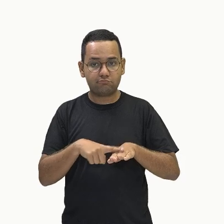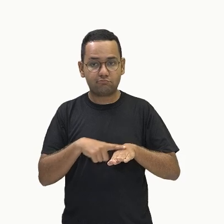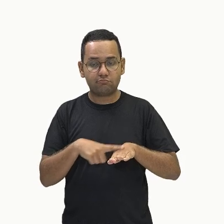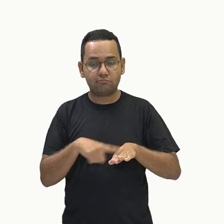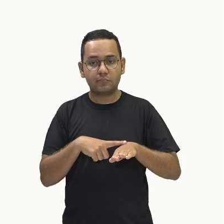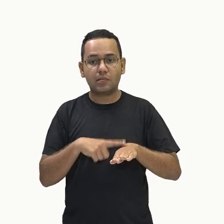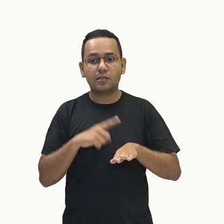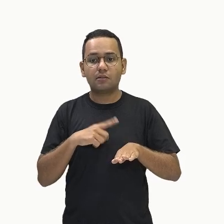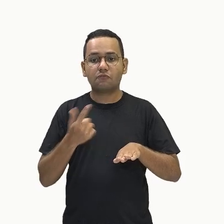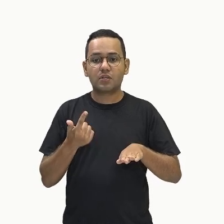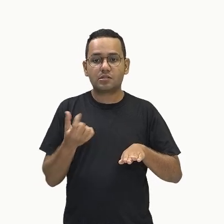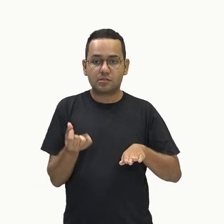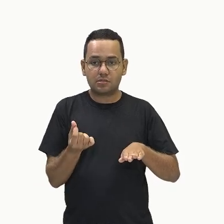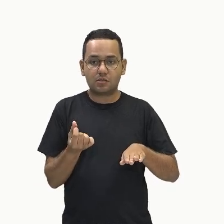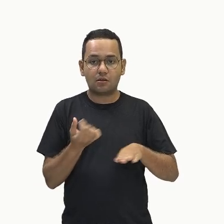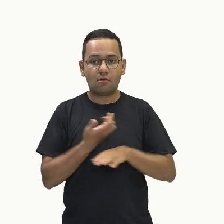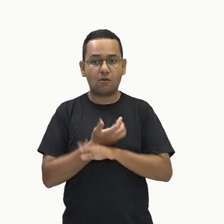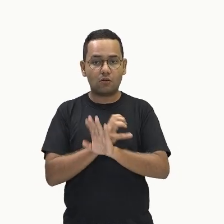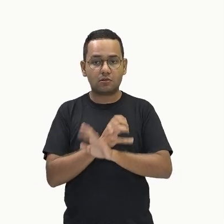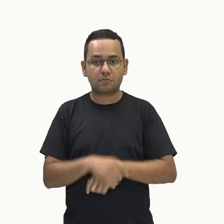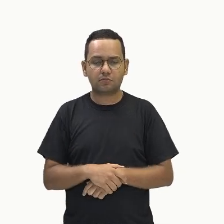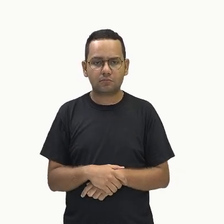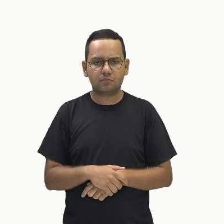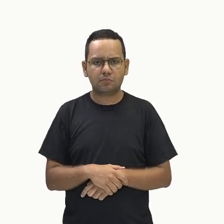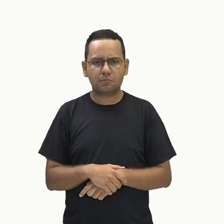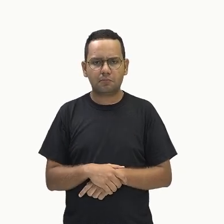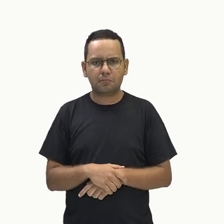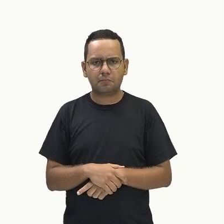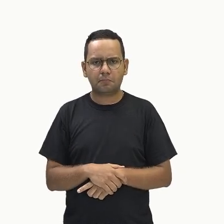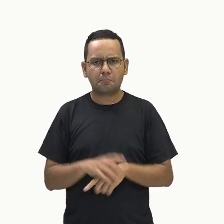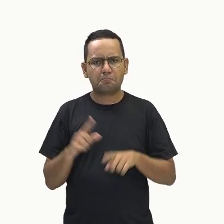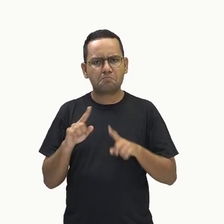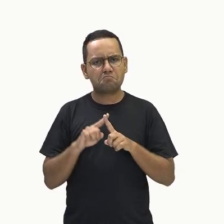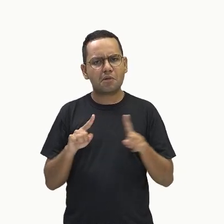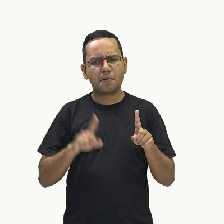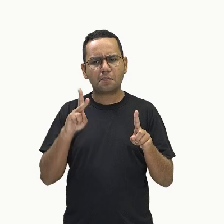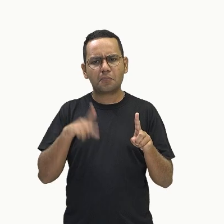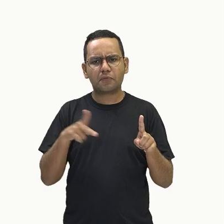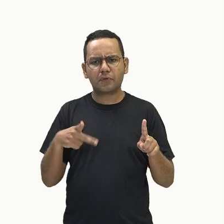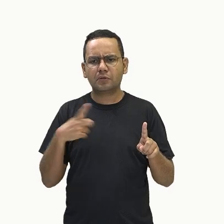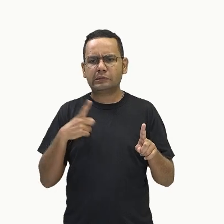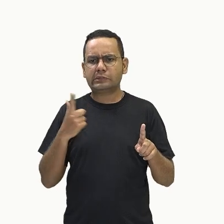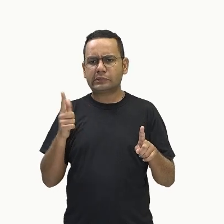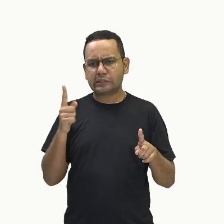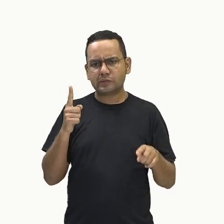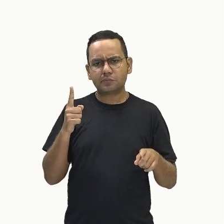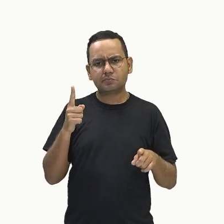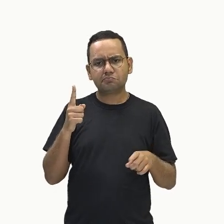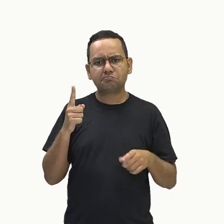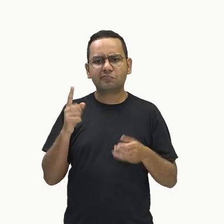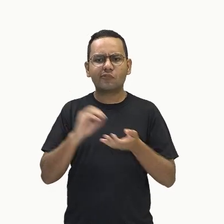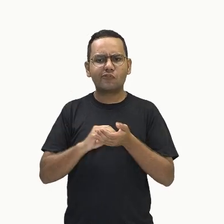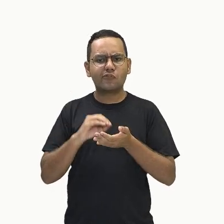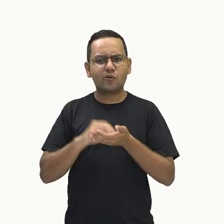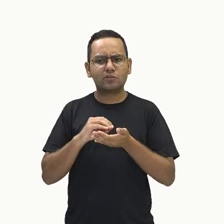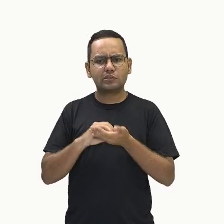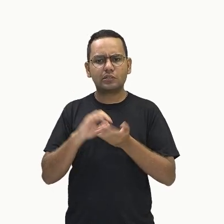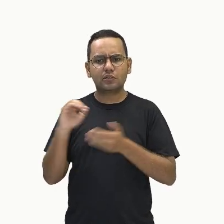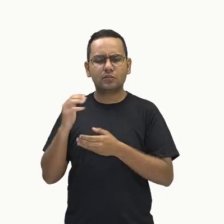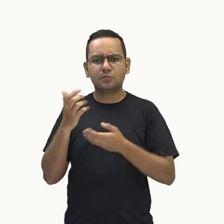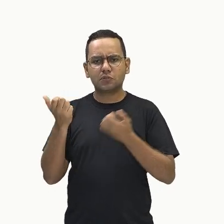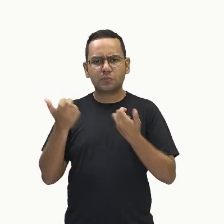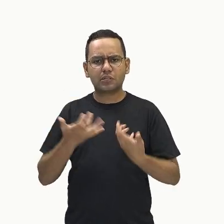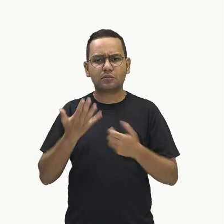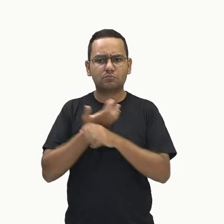26 ossos. Professora, eu estou vendo aí que ainda faltou esse osso sutural.